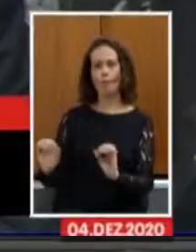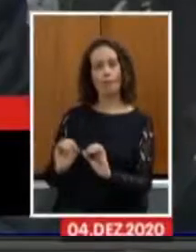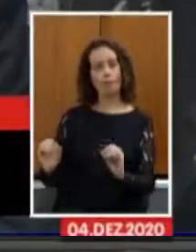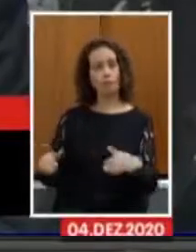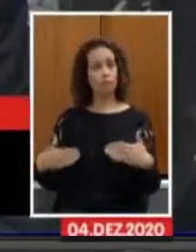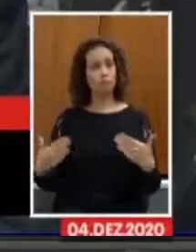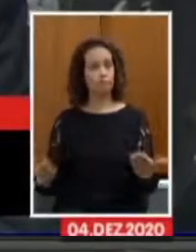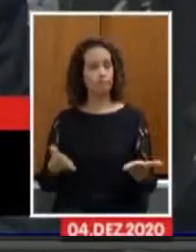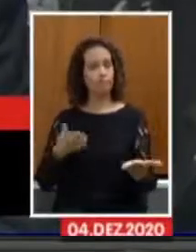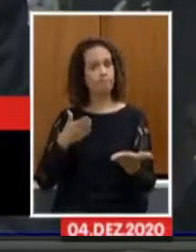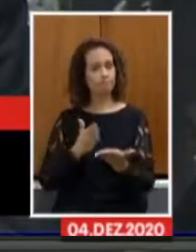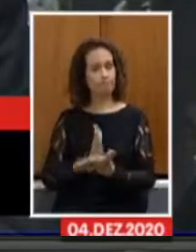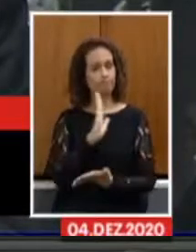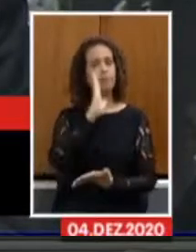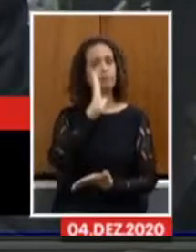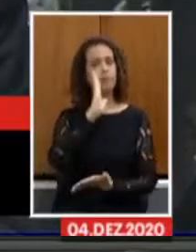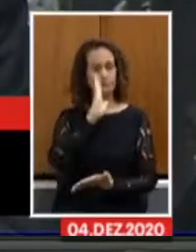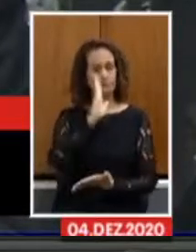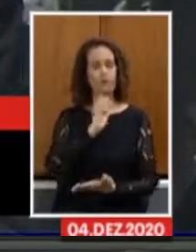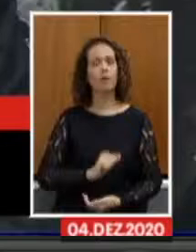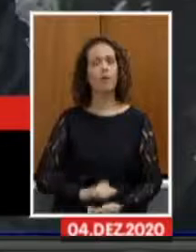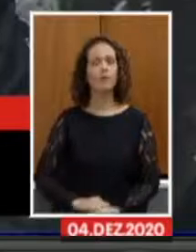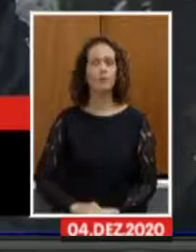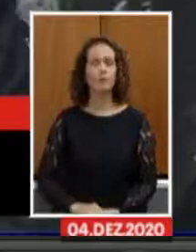está aprovado o